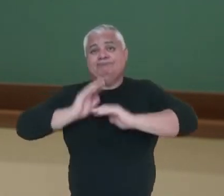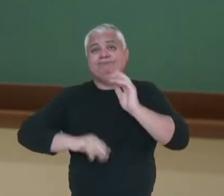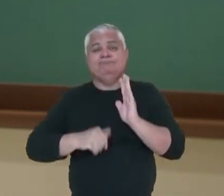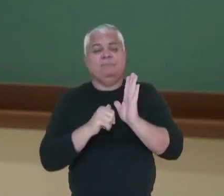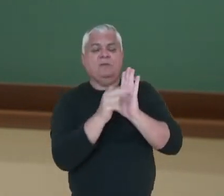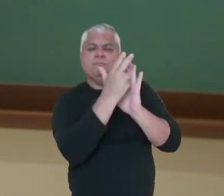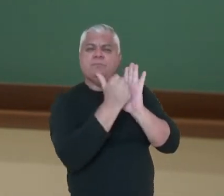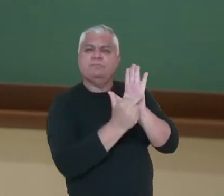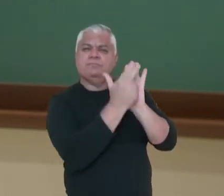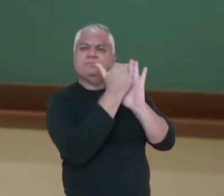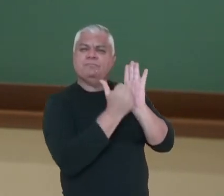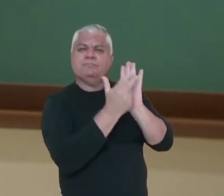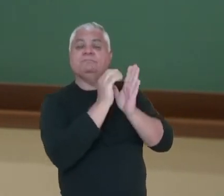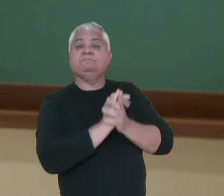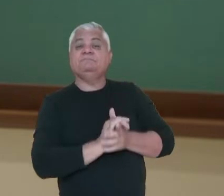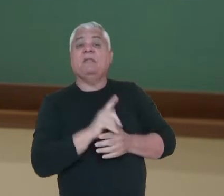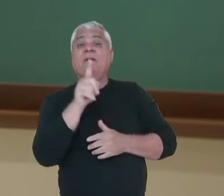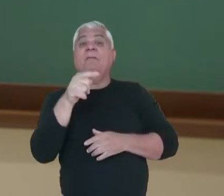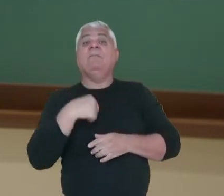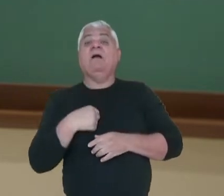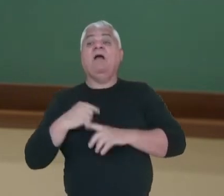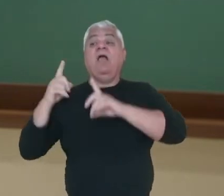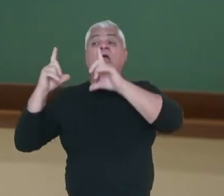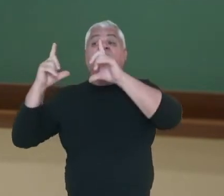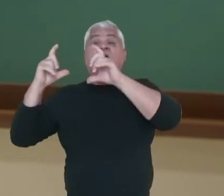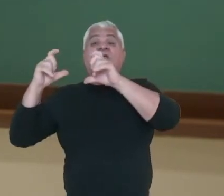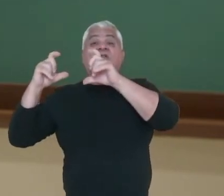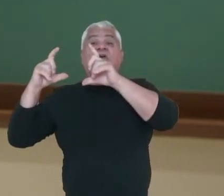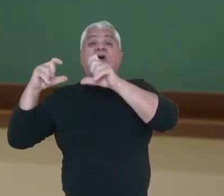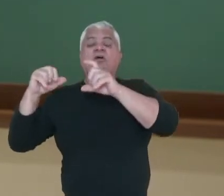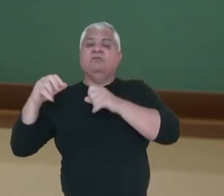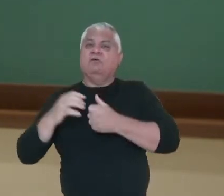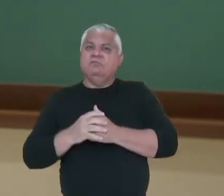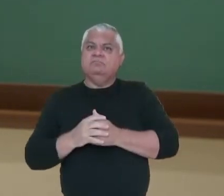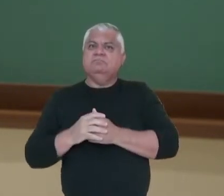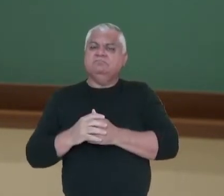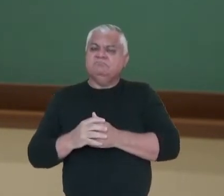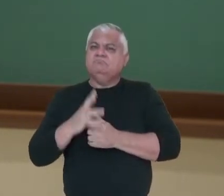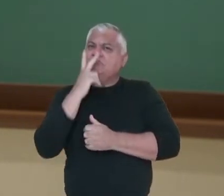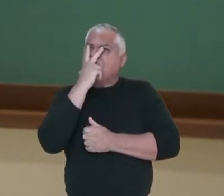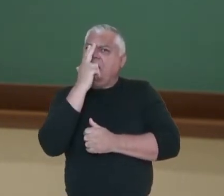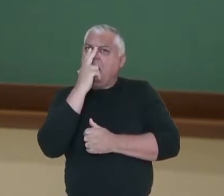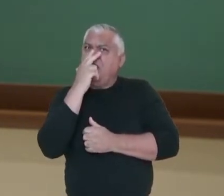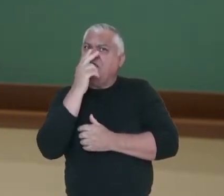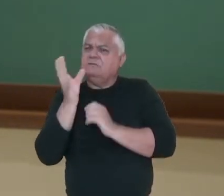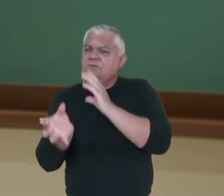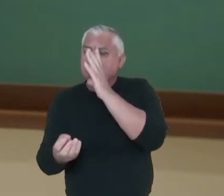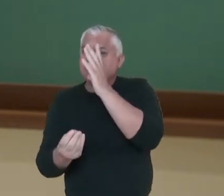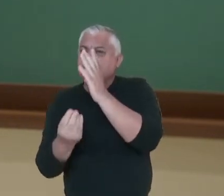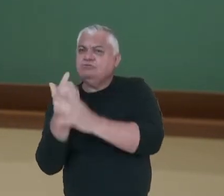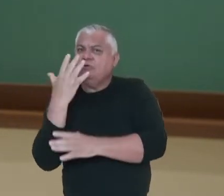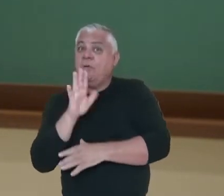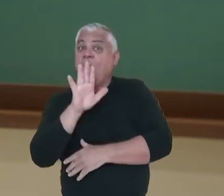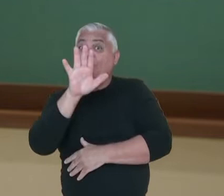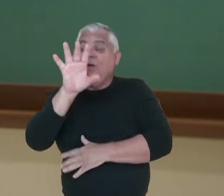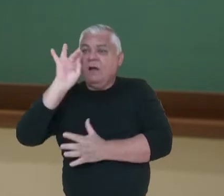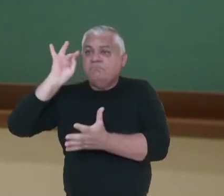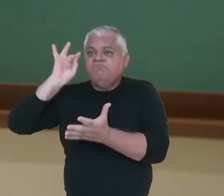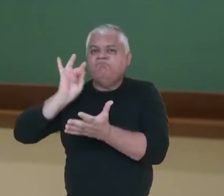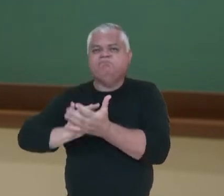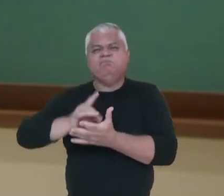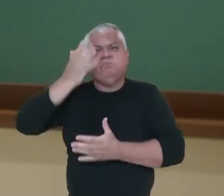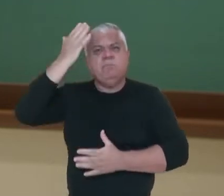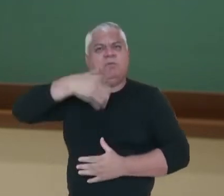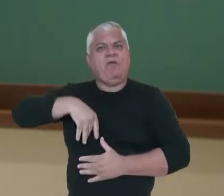da fotografia, nós temos um concorrente para isso. Então, fotografia, ela pode durar alguns instantes, mas ela faz um registro fiel do que está à sua